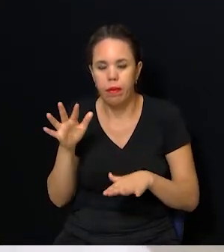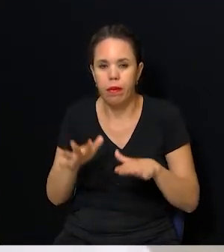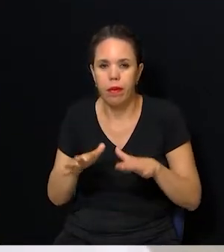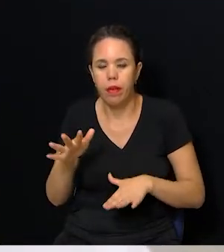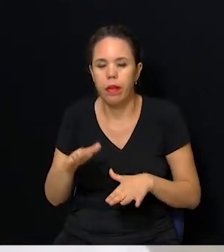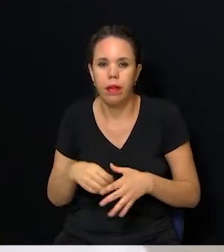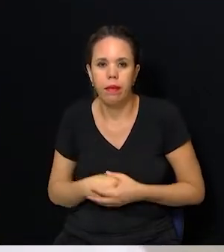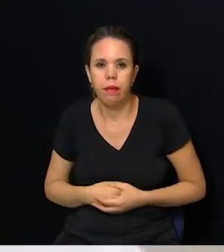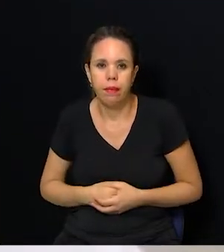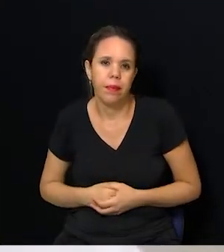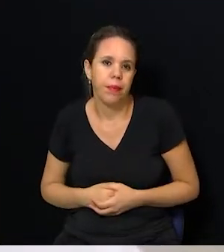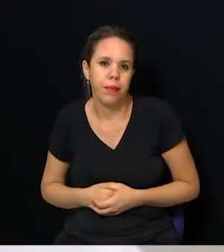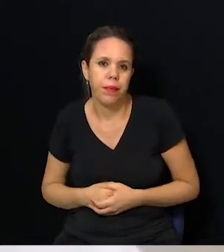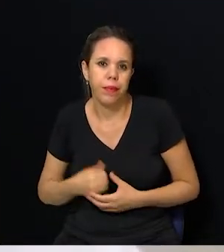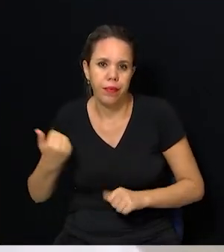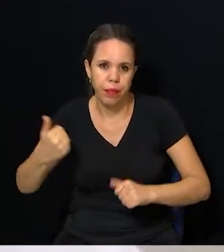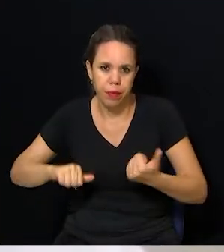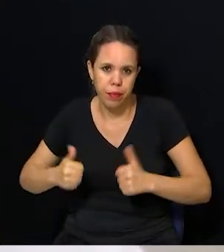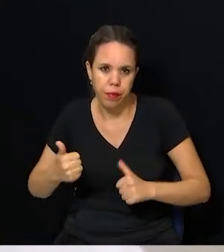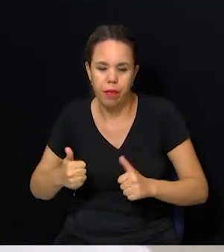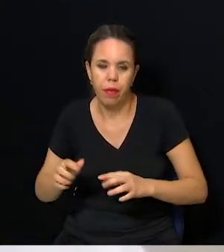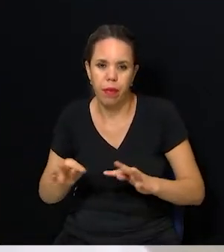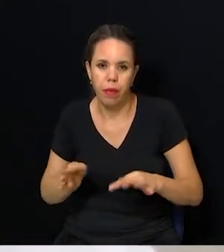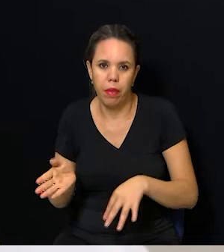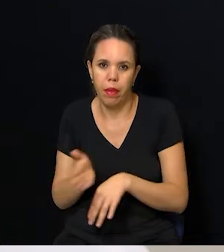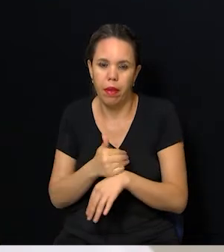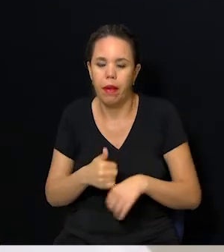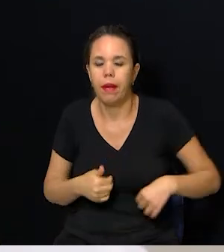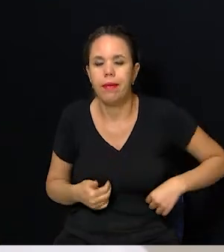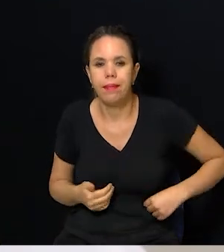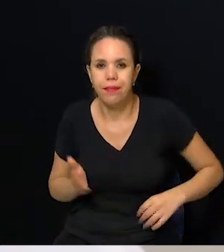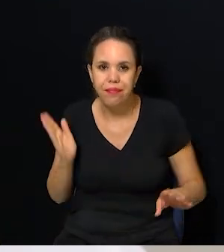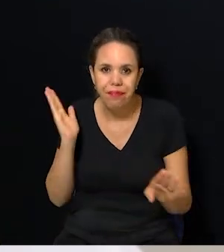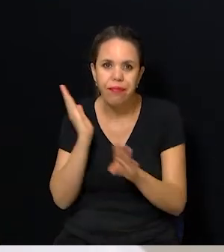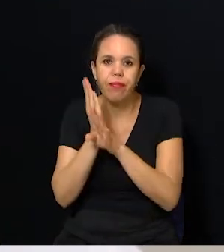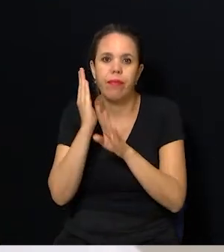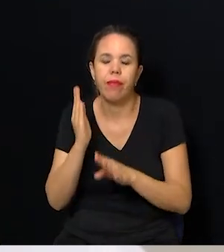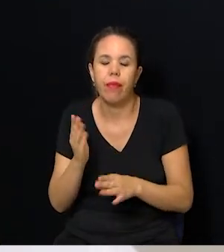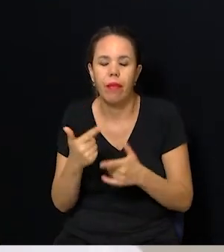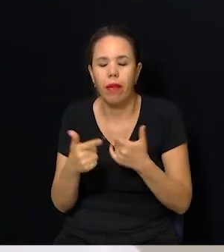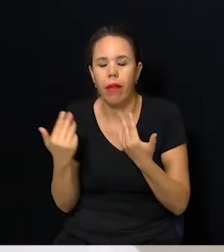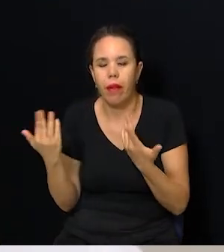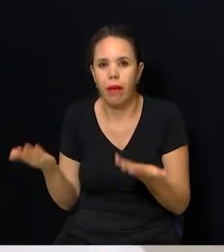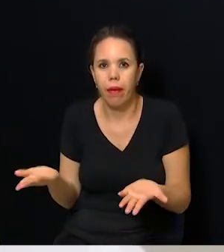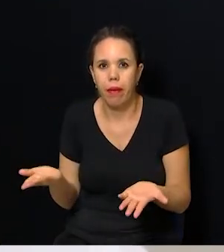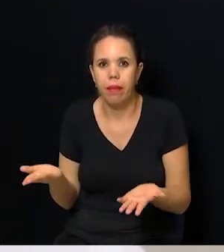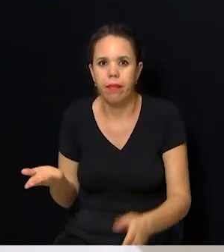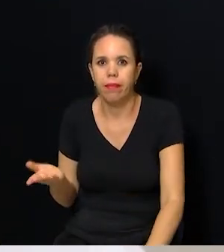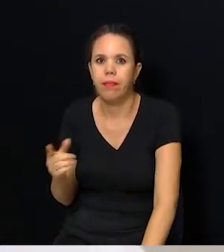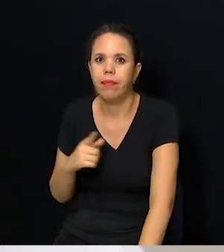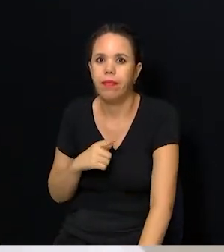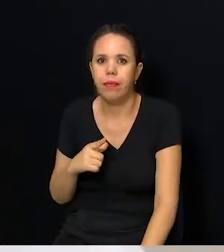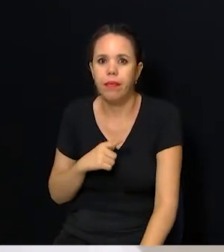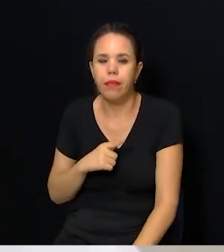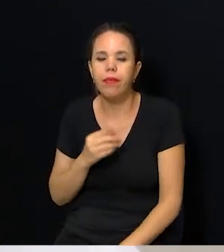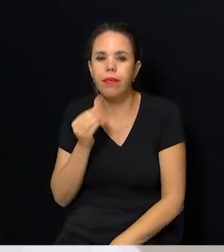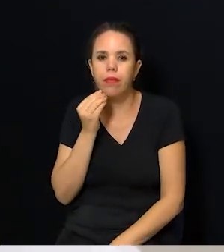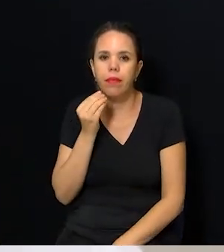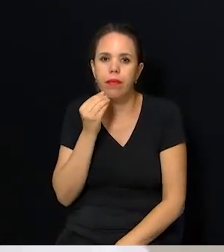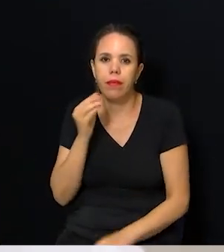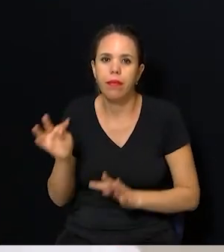depende diretamente do diagnóstico precoce. Você fez o diagnóstico precoce numa situação como essa, você tem